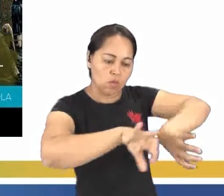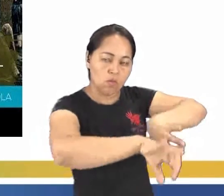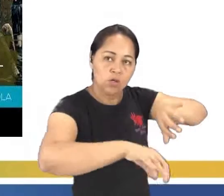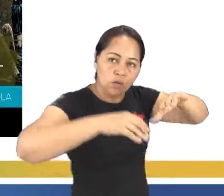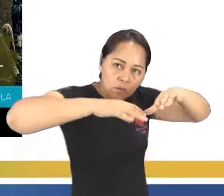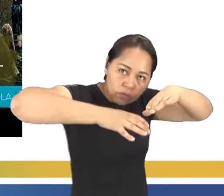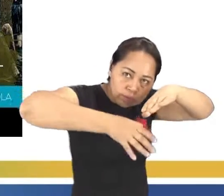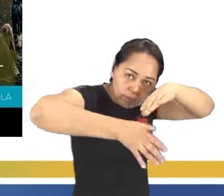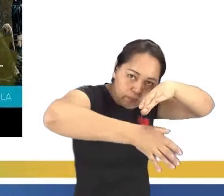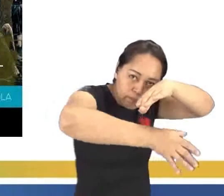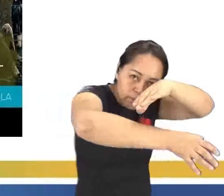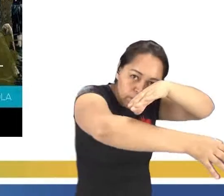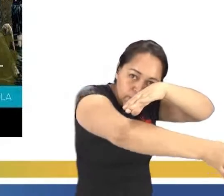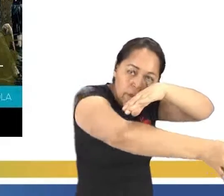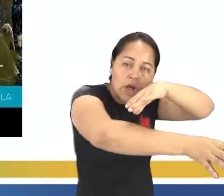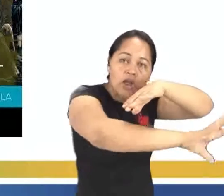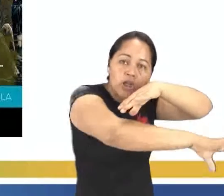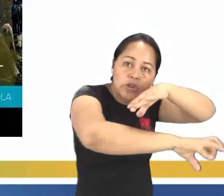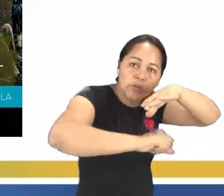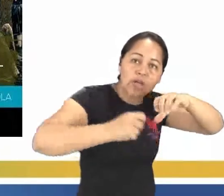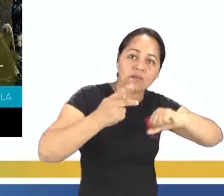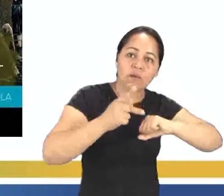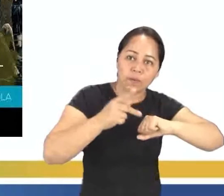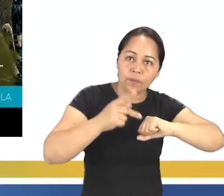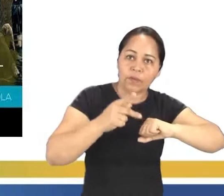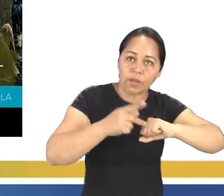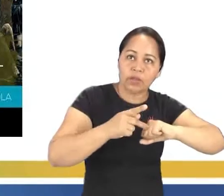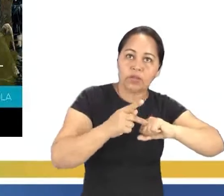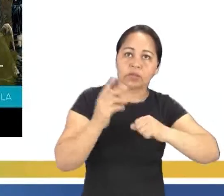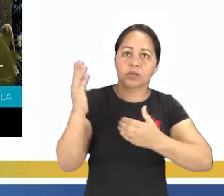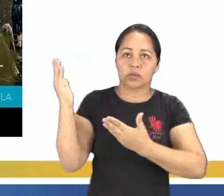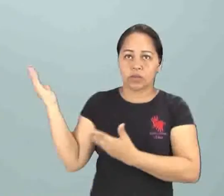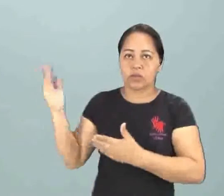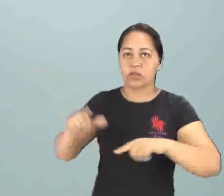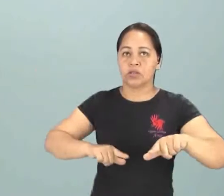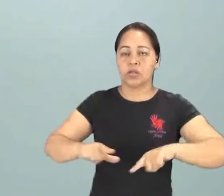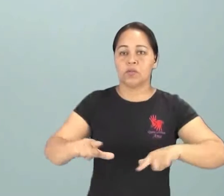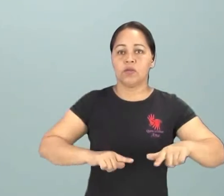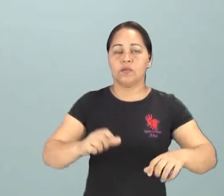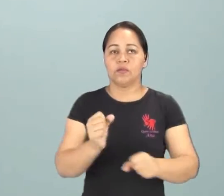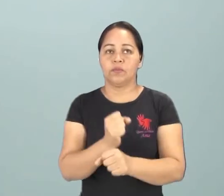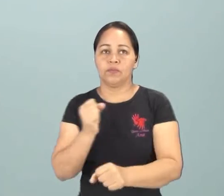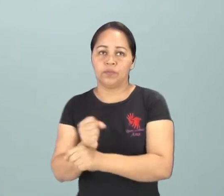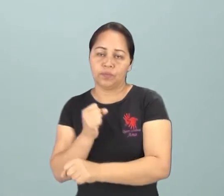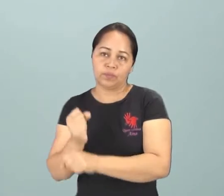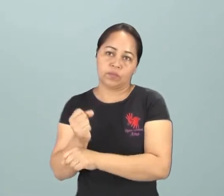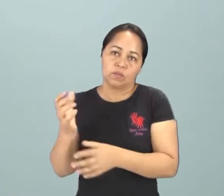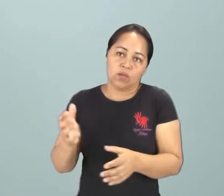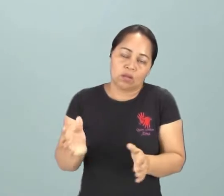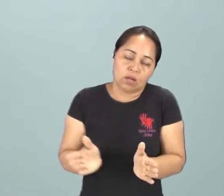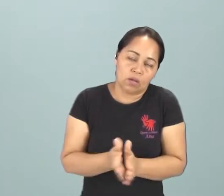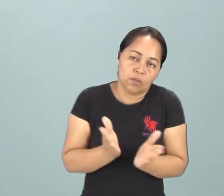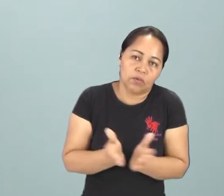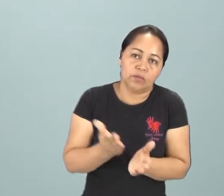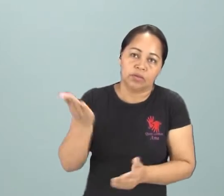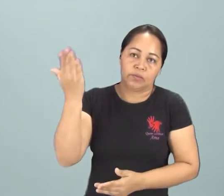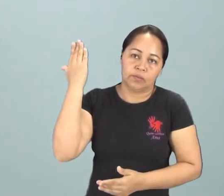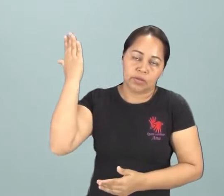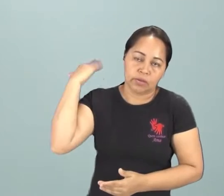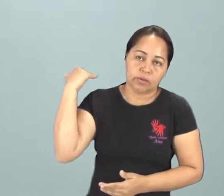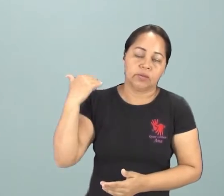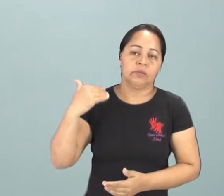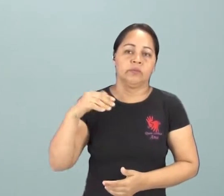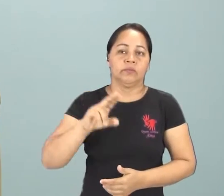maneira bem factual de se falar sobre a sociedade marginalizada vivida naquele lugar,